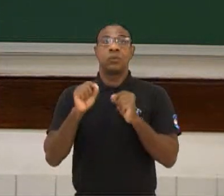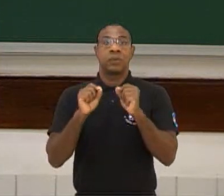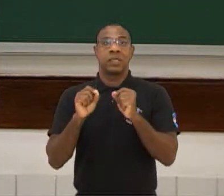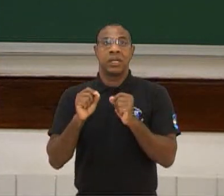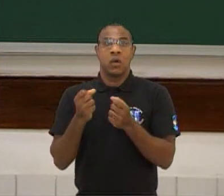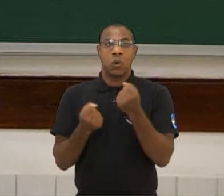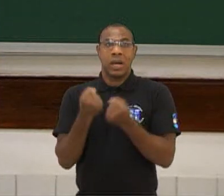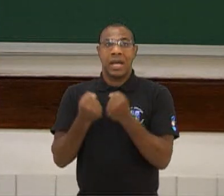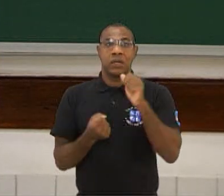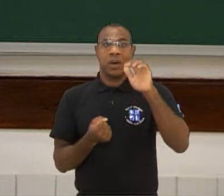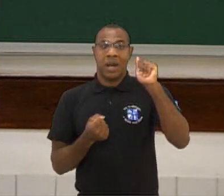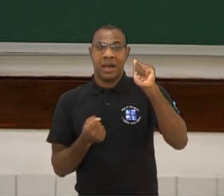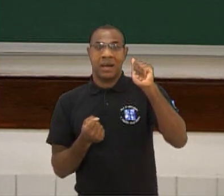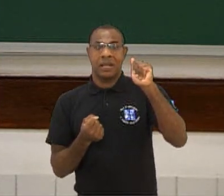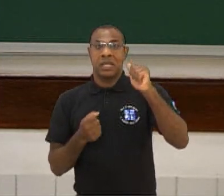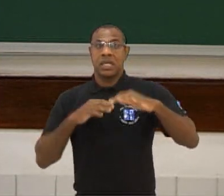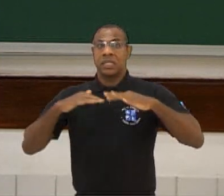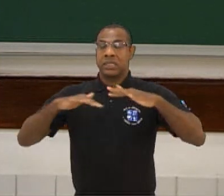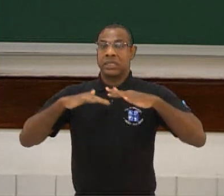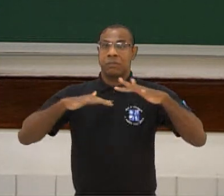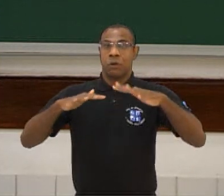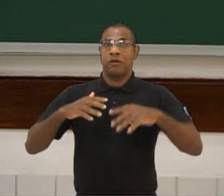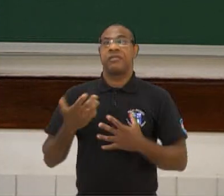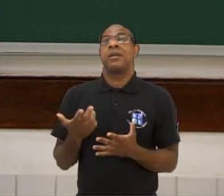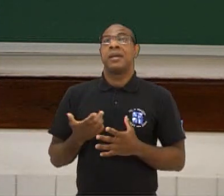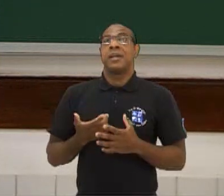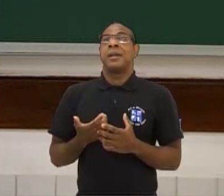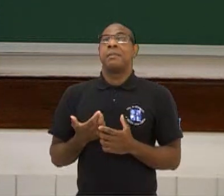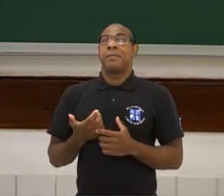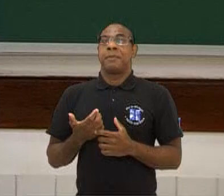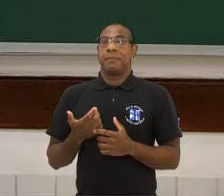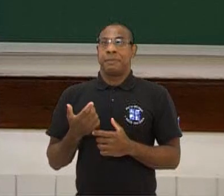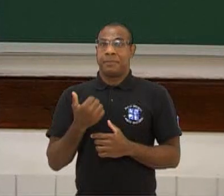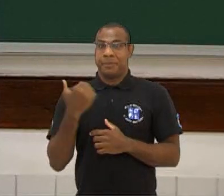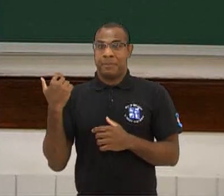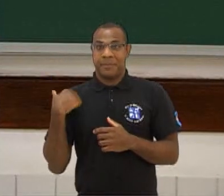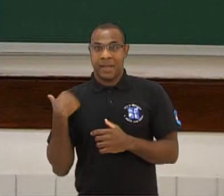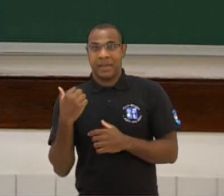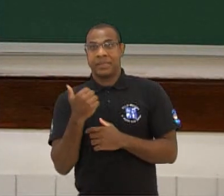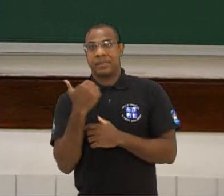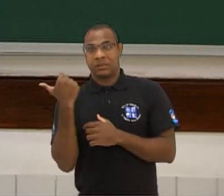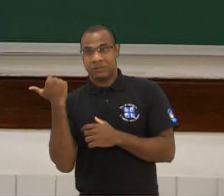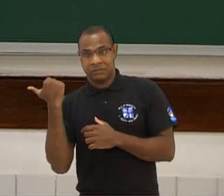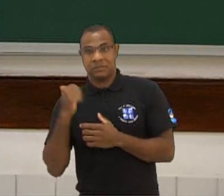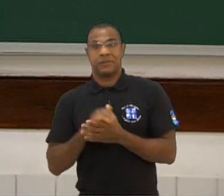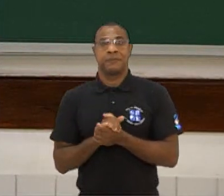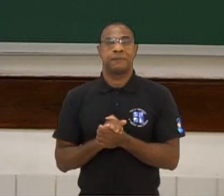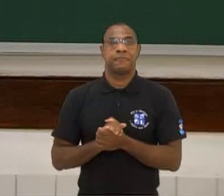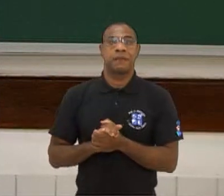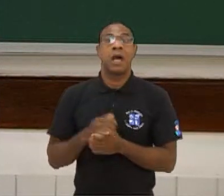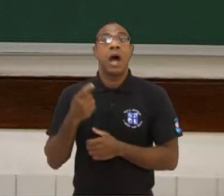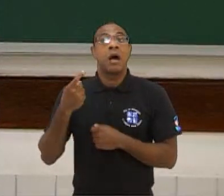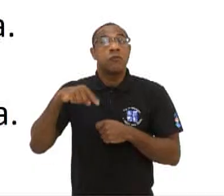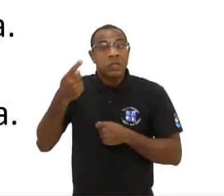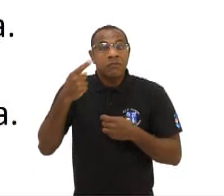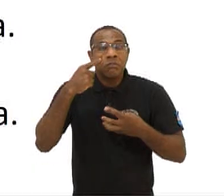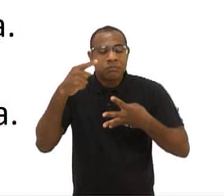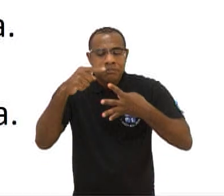e eu quero que vocês observem, analise essa questão, analise a terceira lei de Newton e agora é com